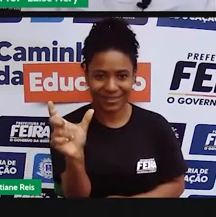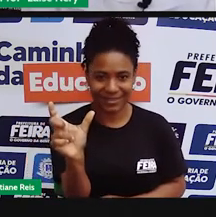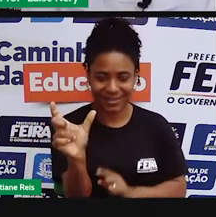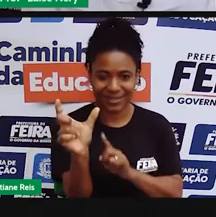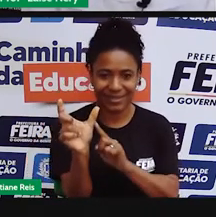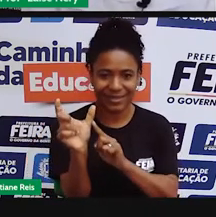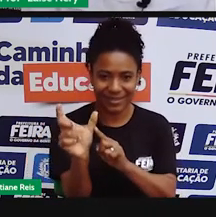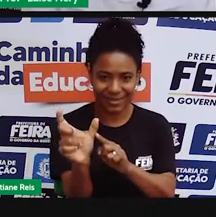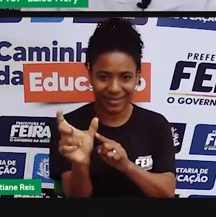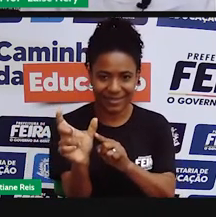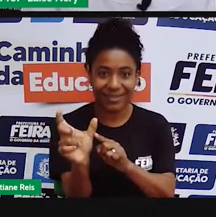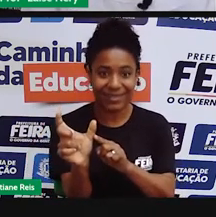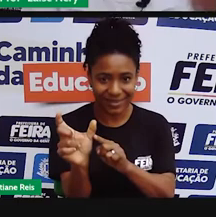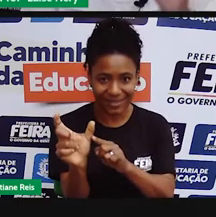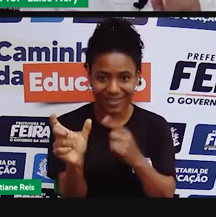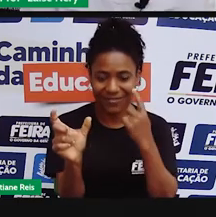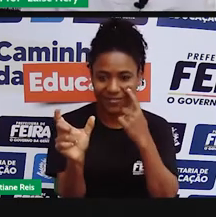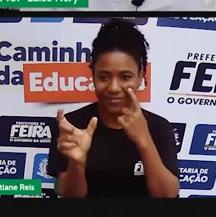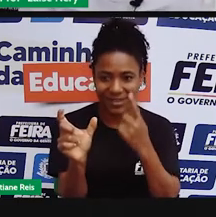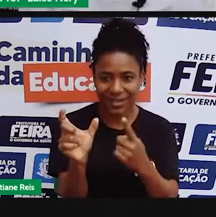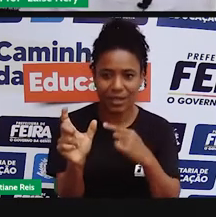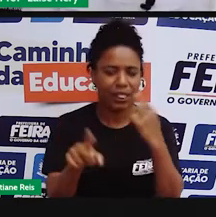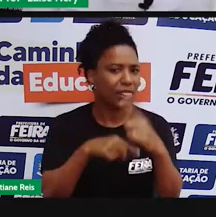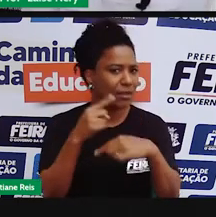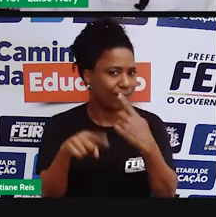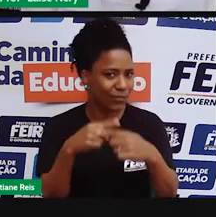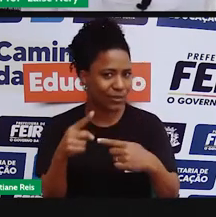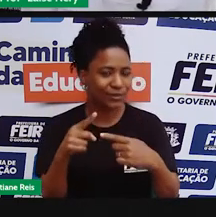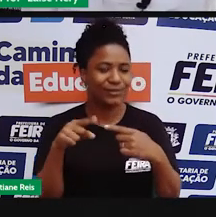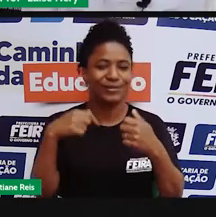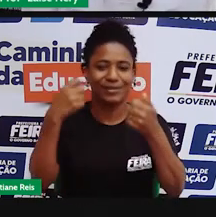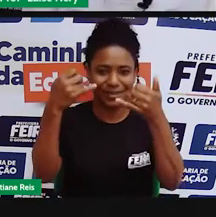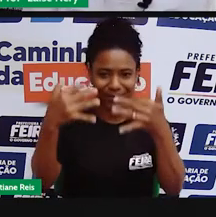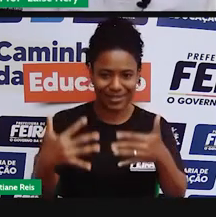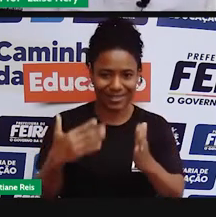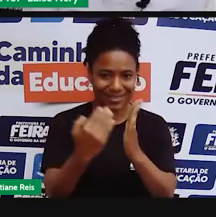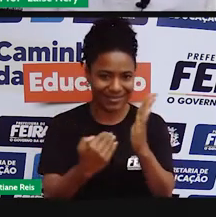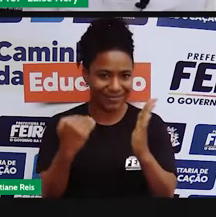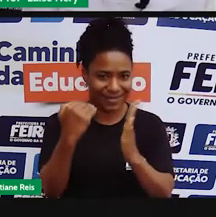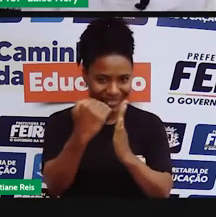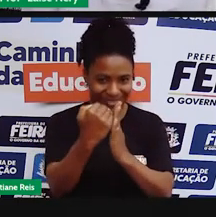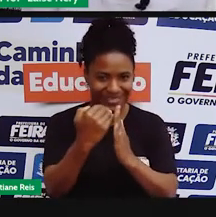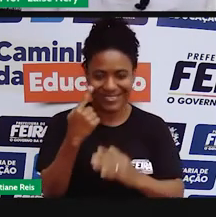destacadas aí, que estão em negrito. E depois nós vamos falar sobre elas.